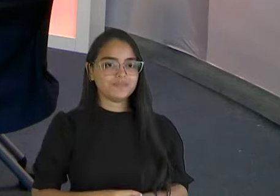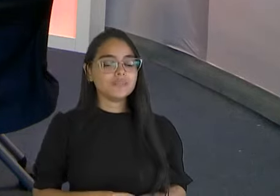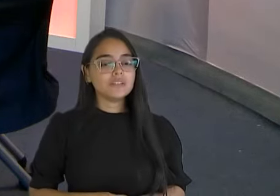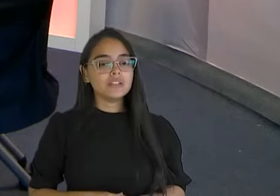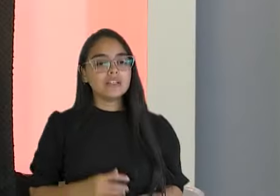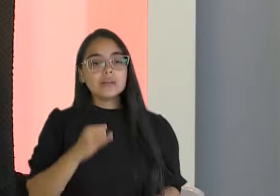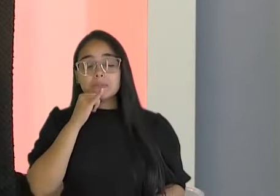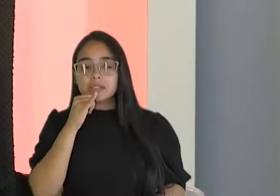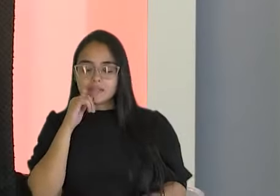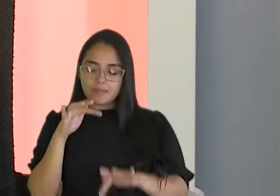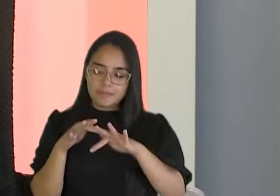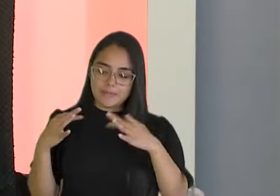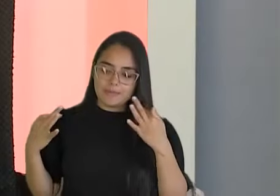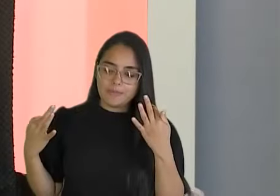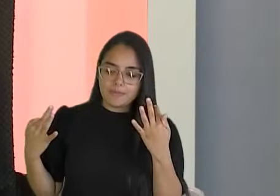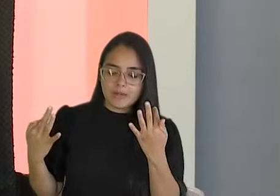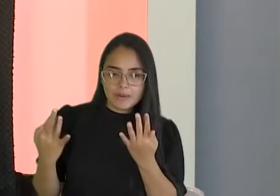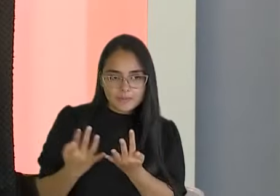a família que...